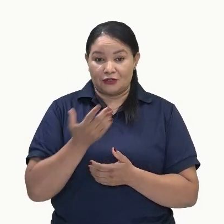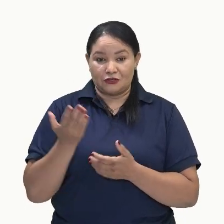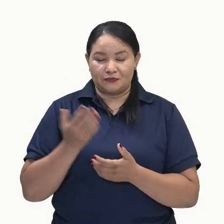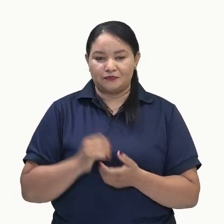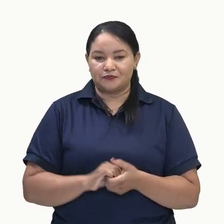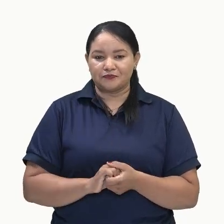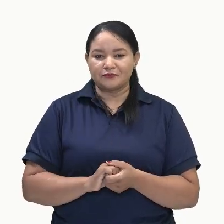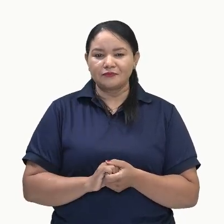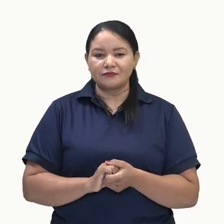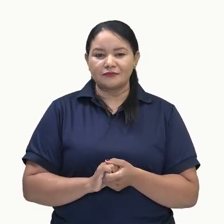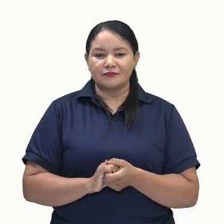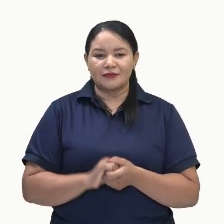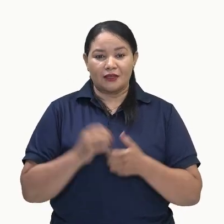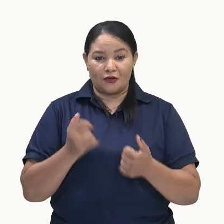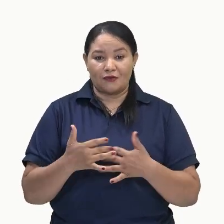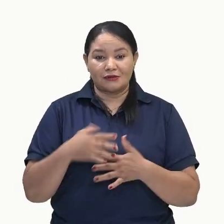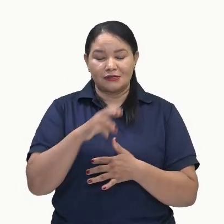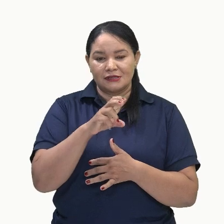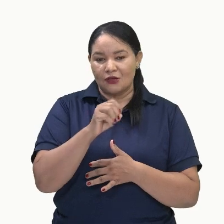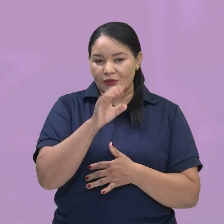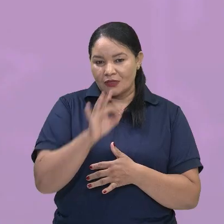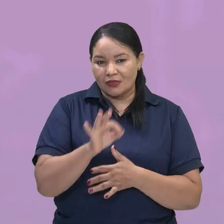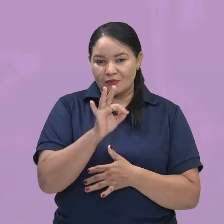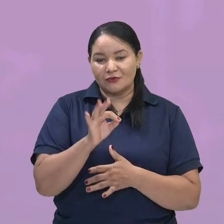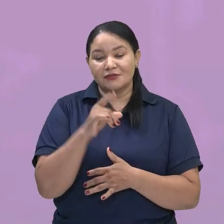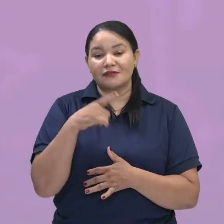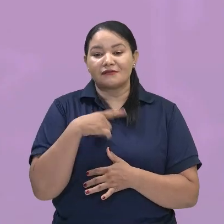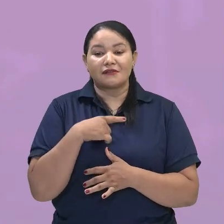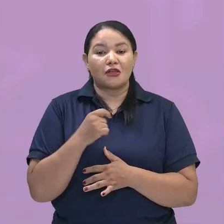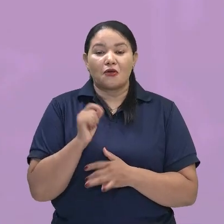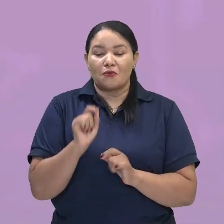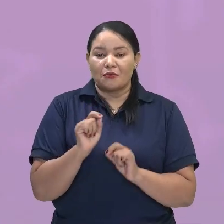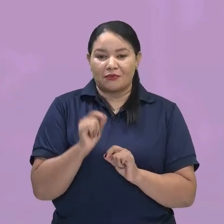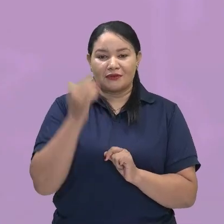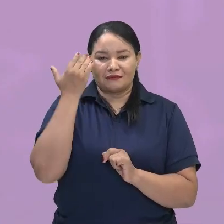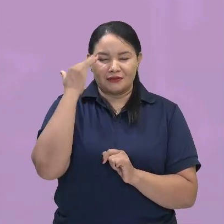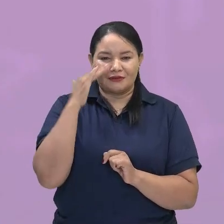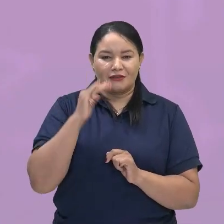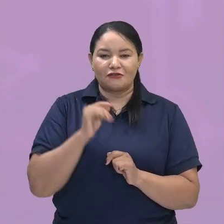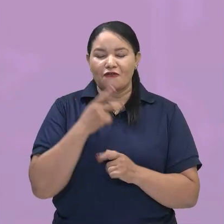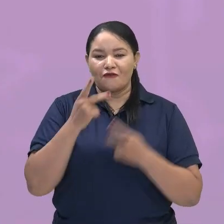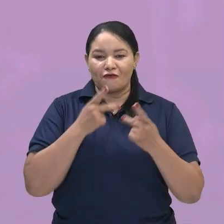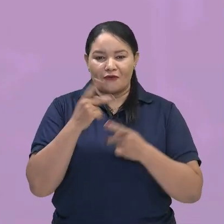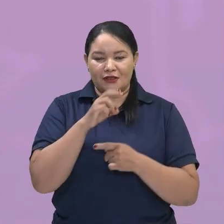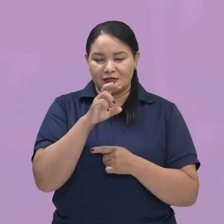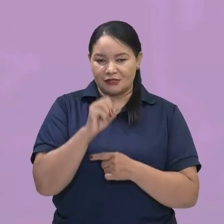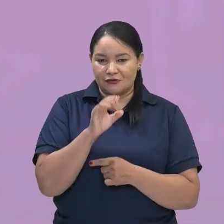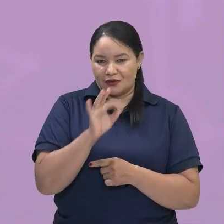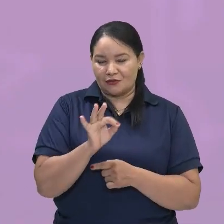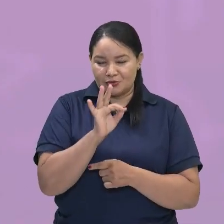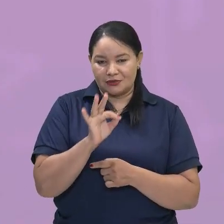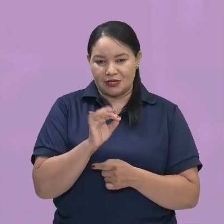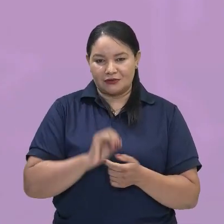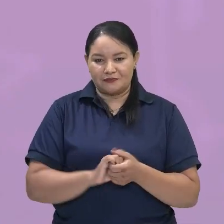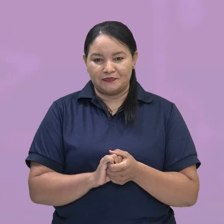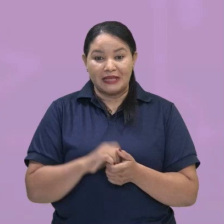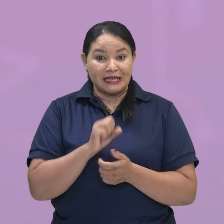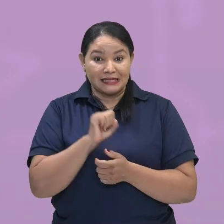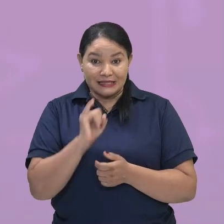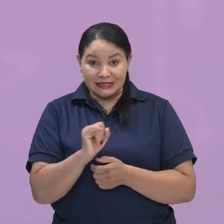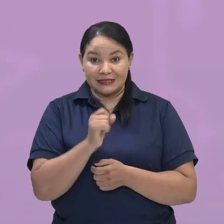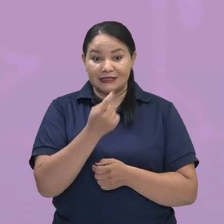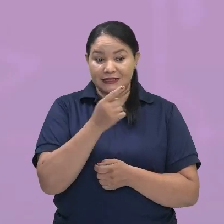falar aqui, ó, de 50%. O que a gente entende quando a gente fala 50%? Pensa aqui comigo. Se